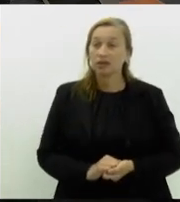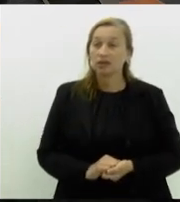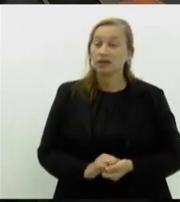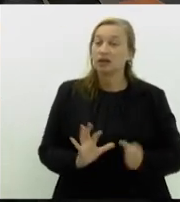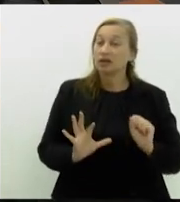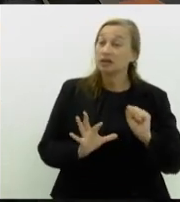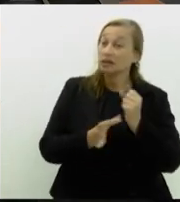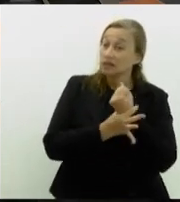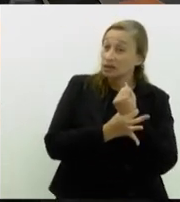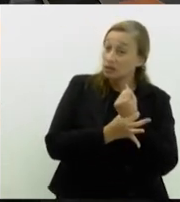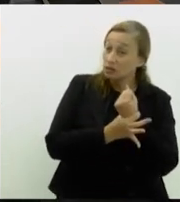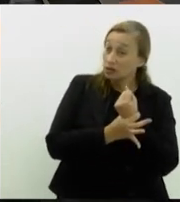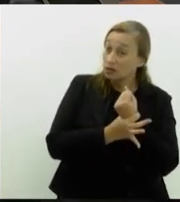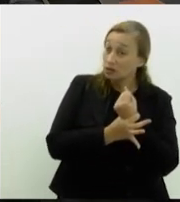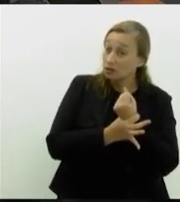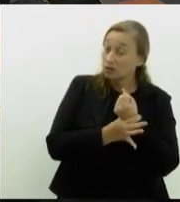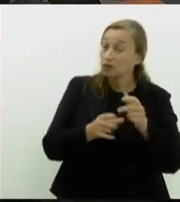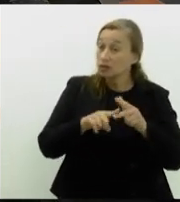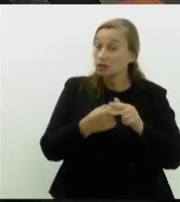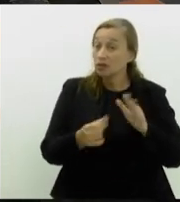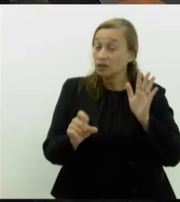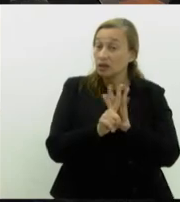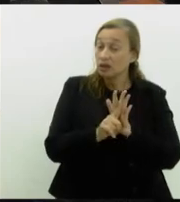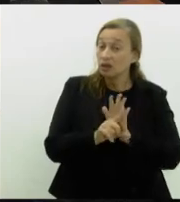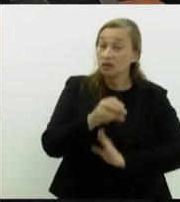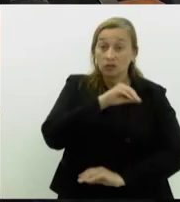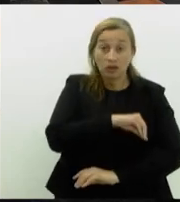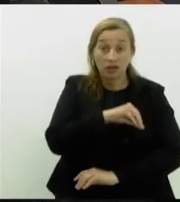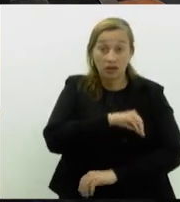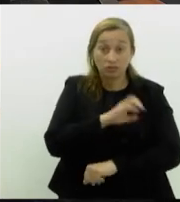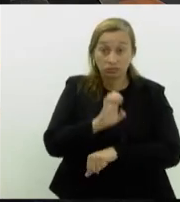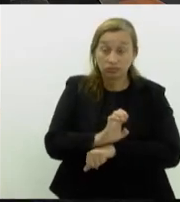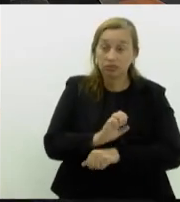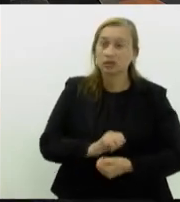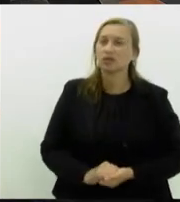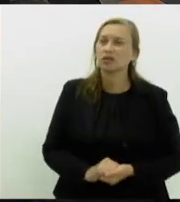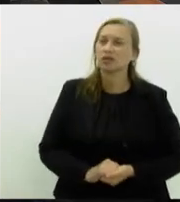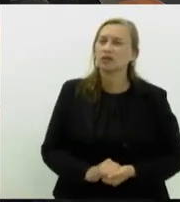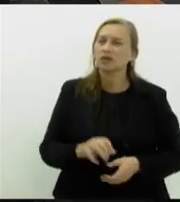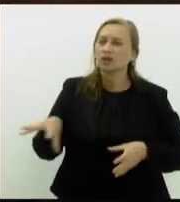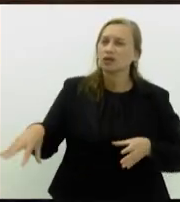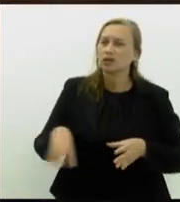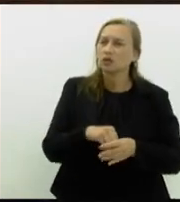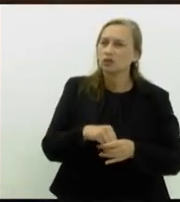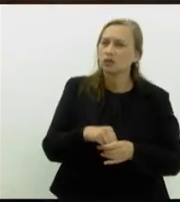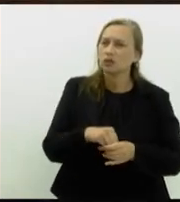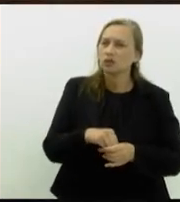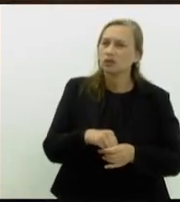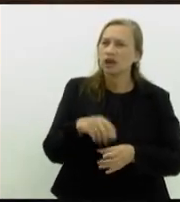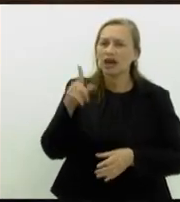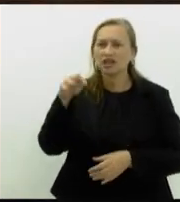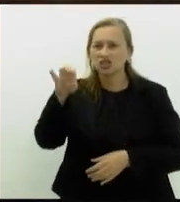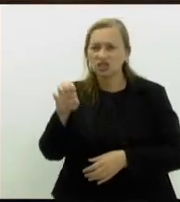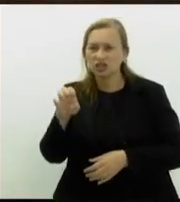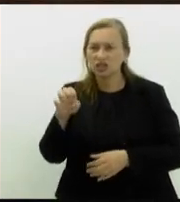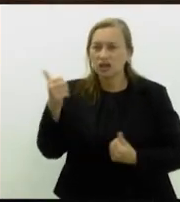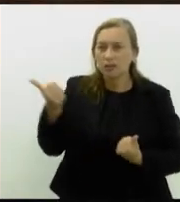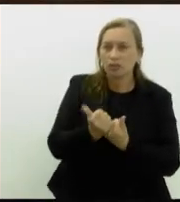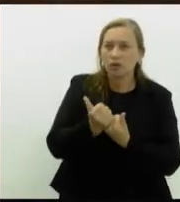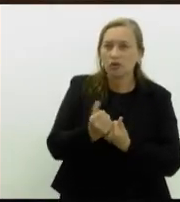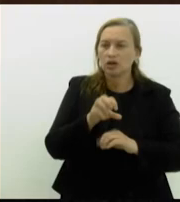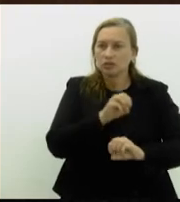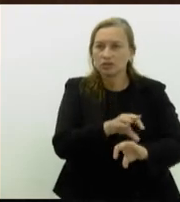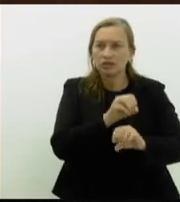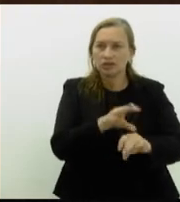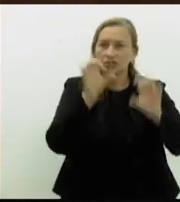garantir, sobre a alteração da lei do piso estadual, a inclusão dos agentes de apoio de educação especial. A minha mãe